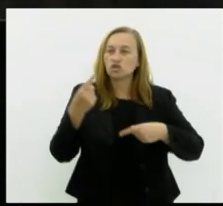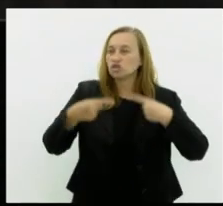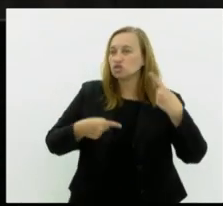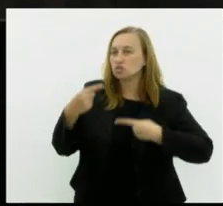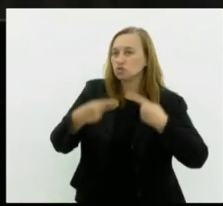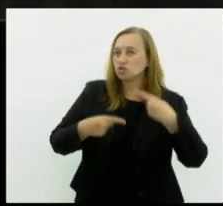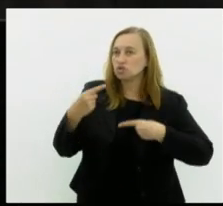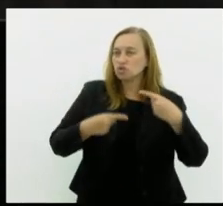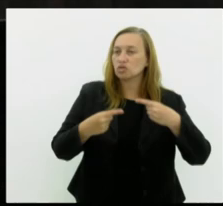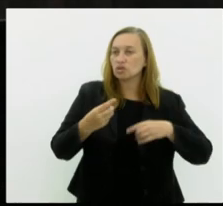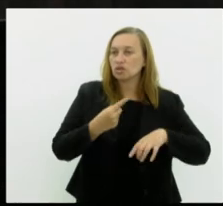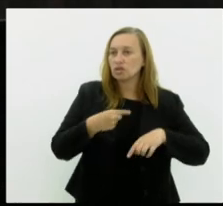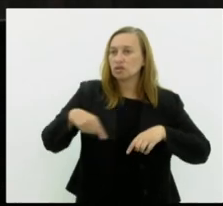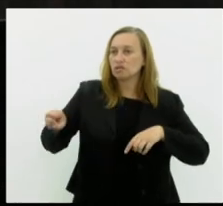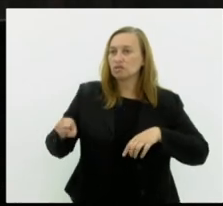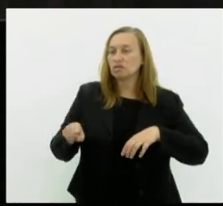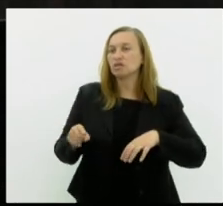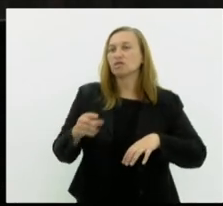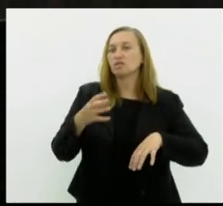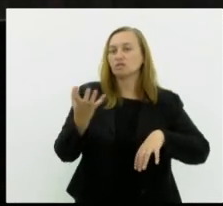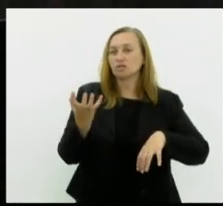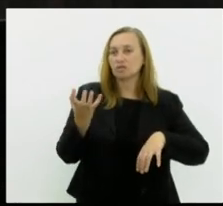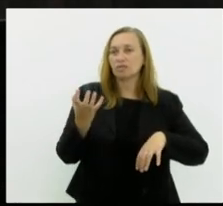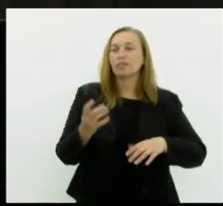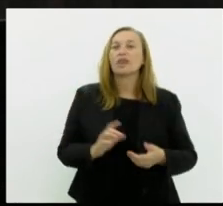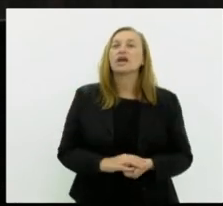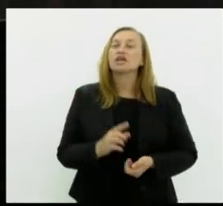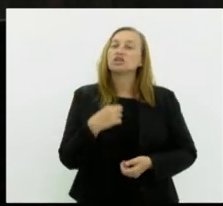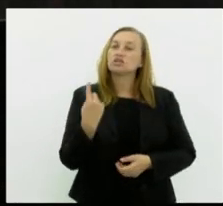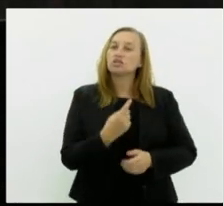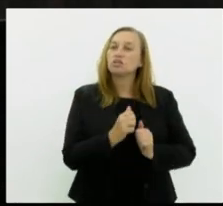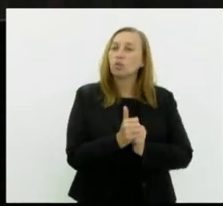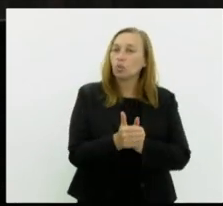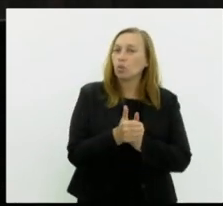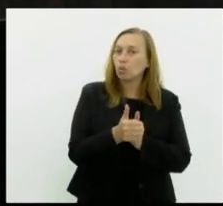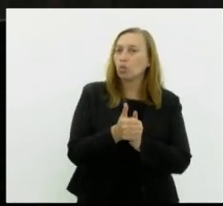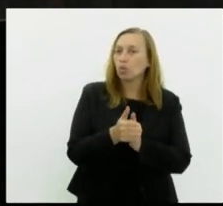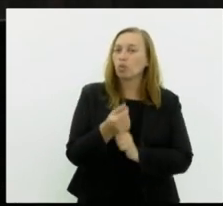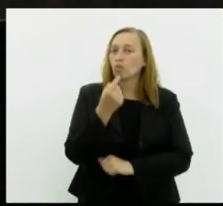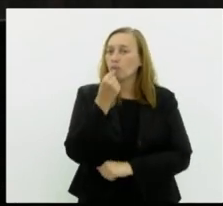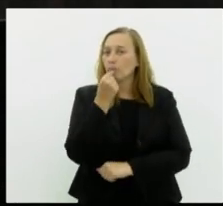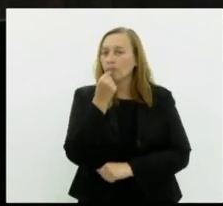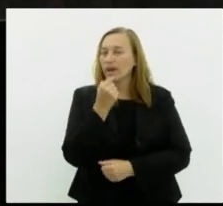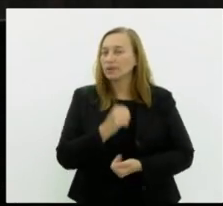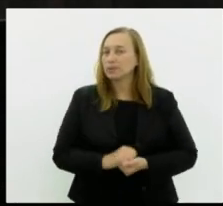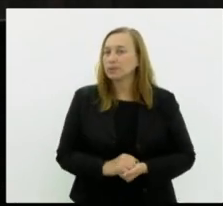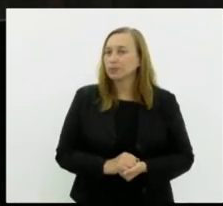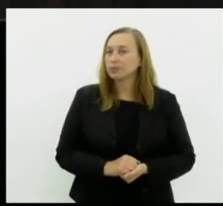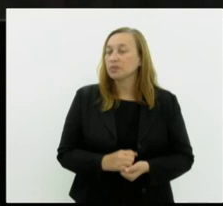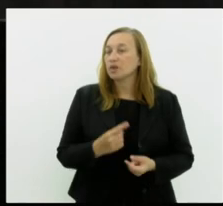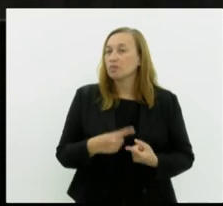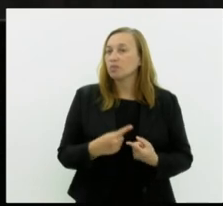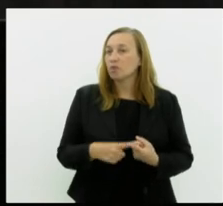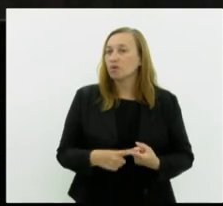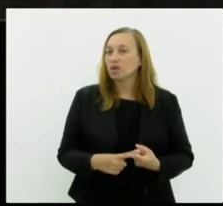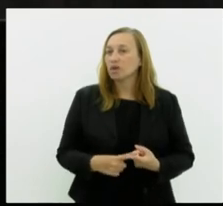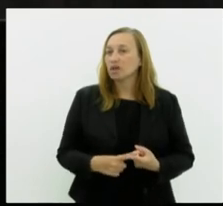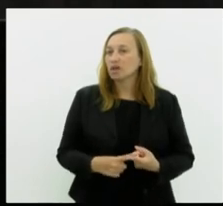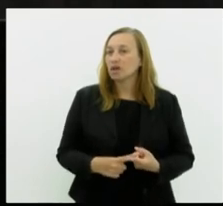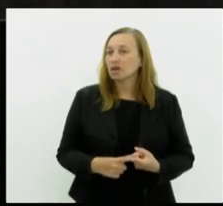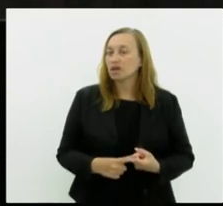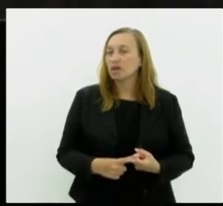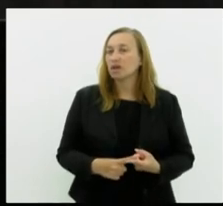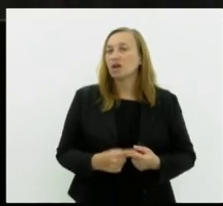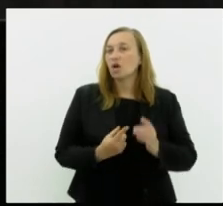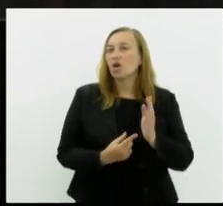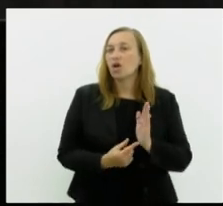para o Congresso Nacional. E nós vamos acompanhar isso de perto, porque a saúde financeira do